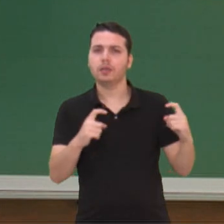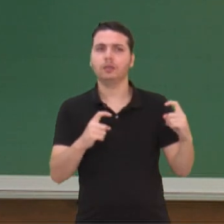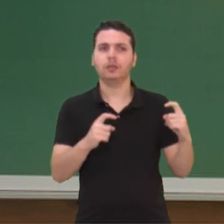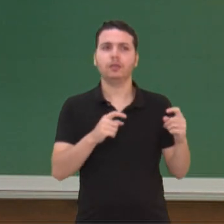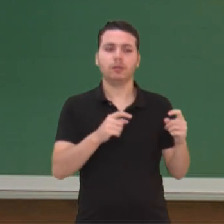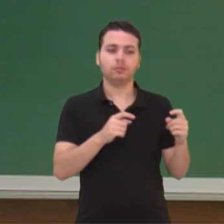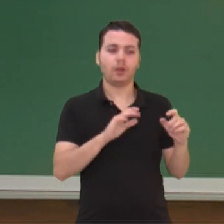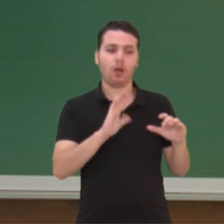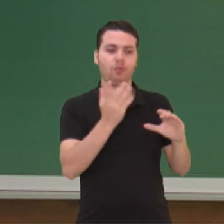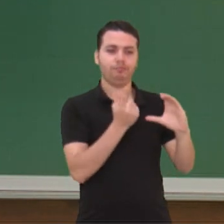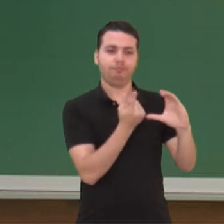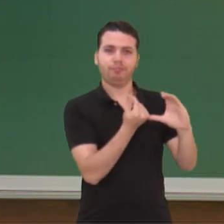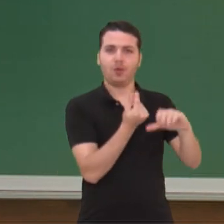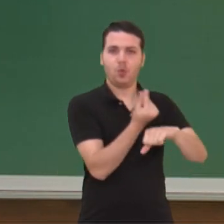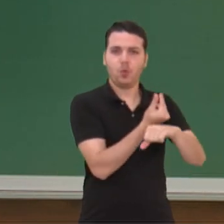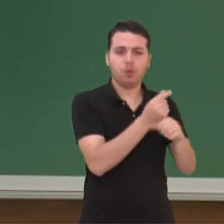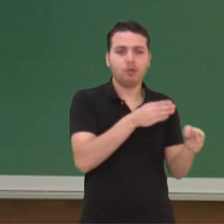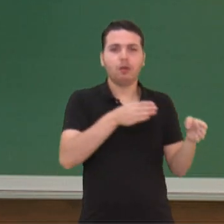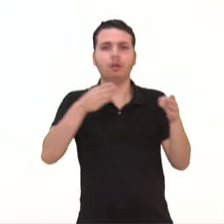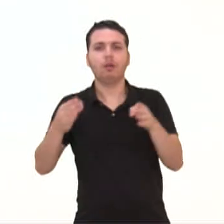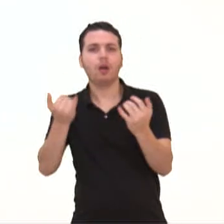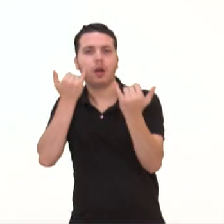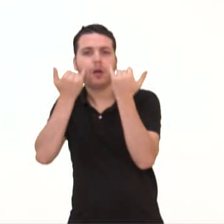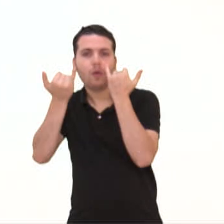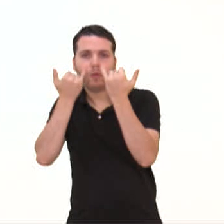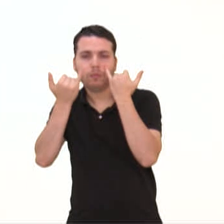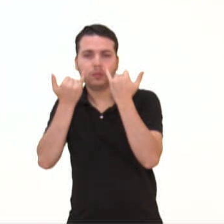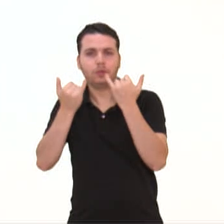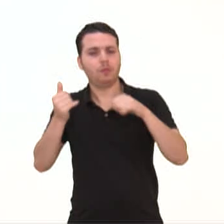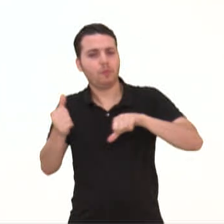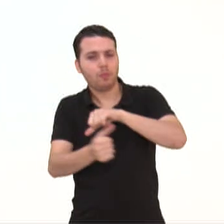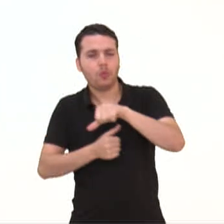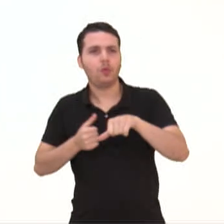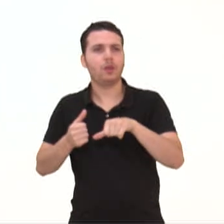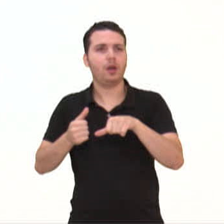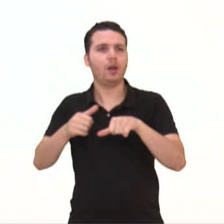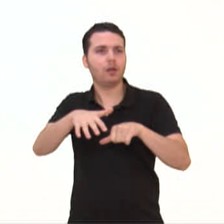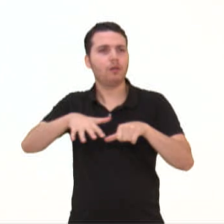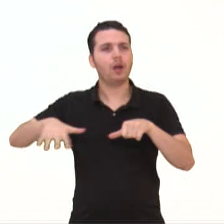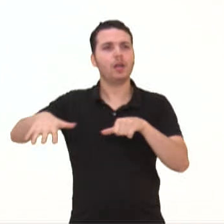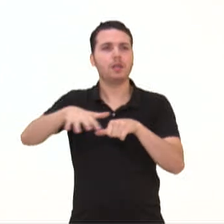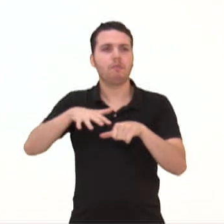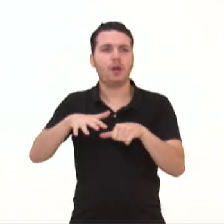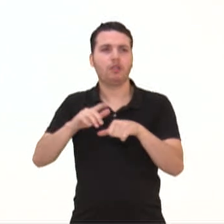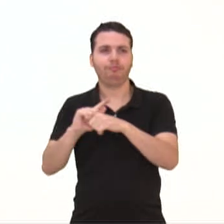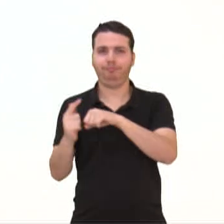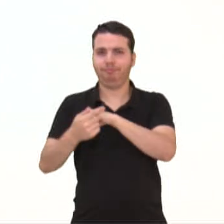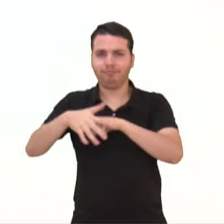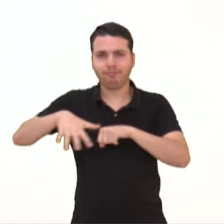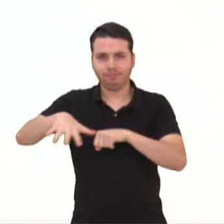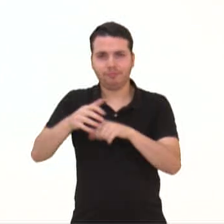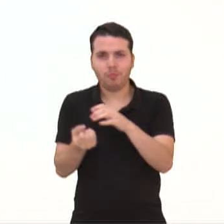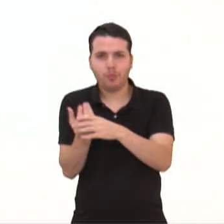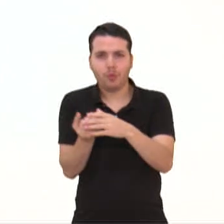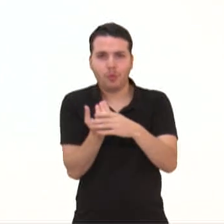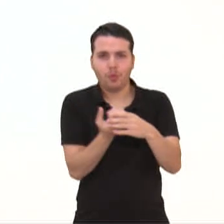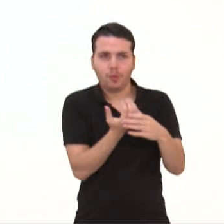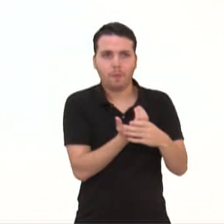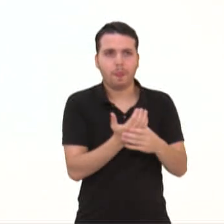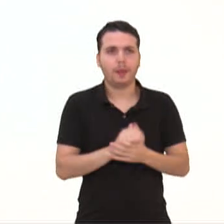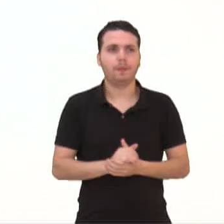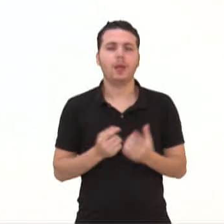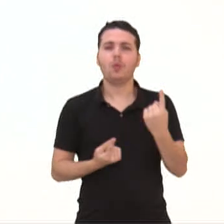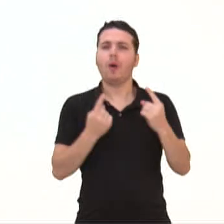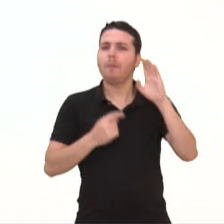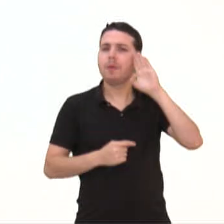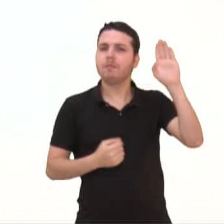modelo informacional, gerando grande modificação na produção do espaço geográfico. Qual o principal fato histórico que contribuiu para o